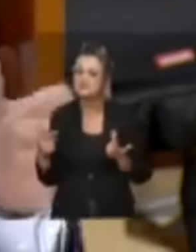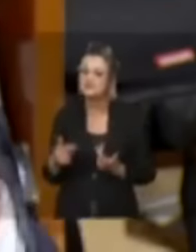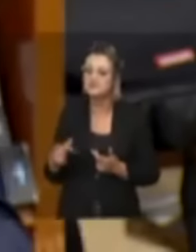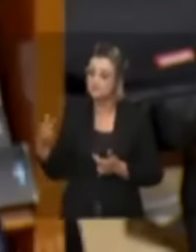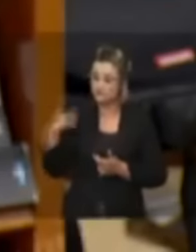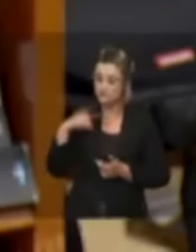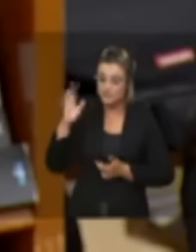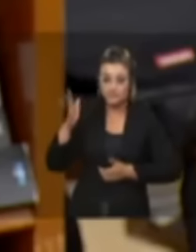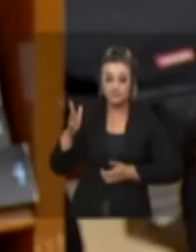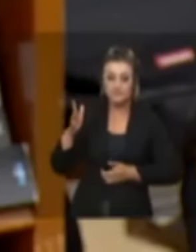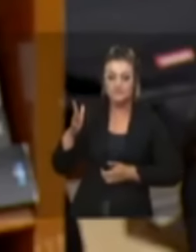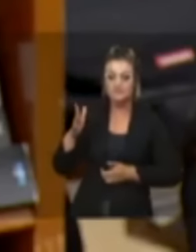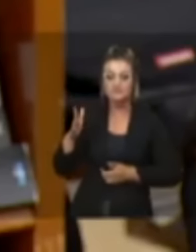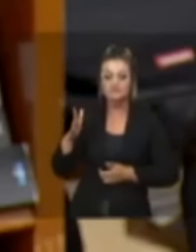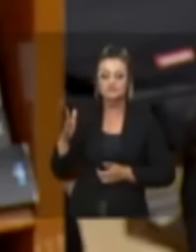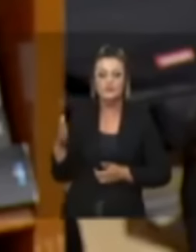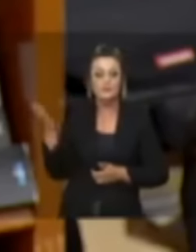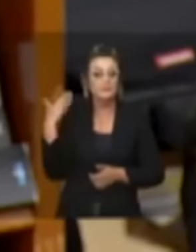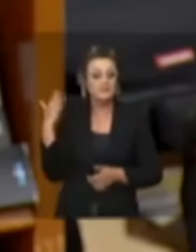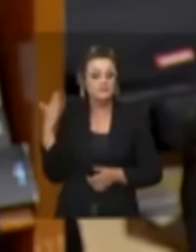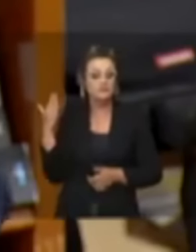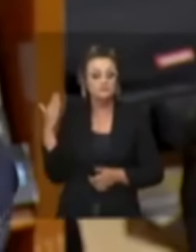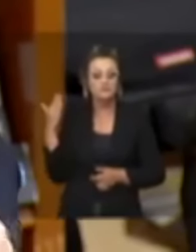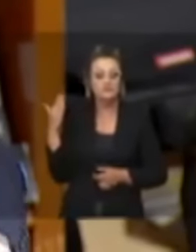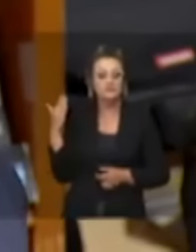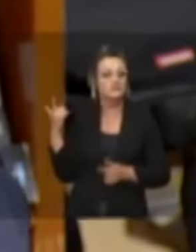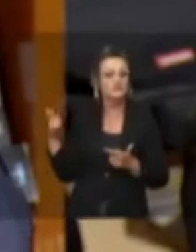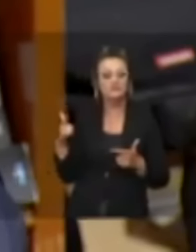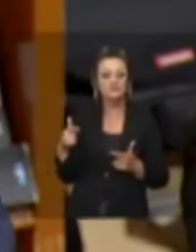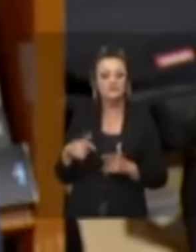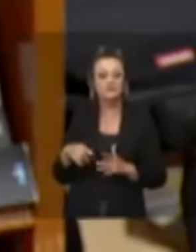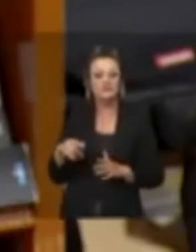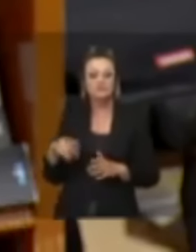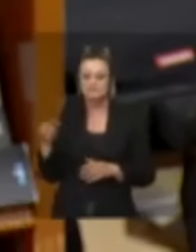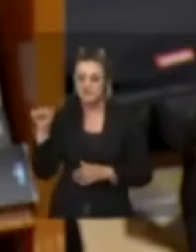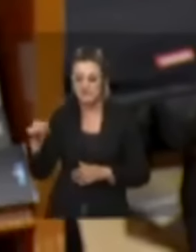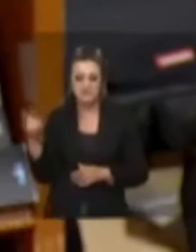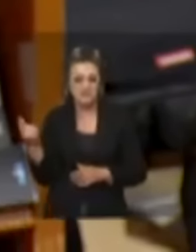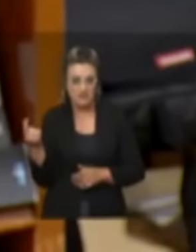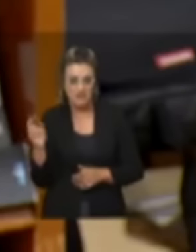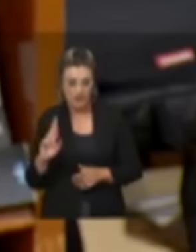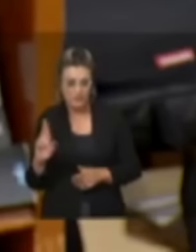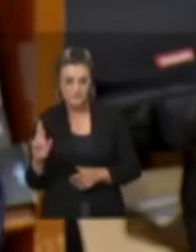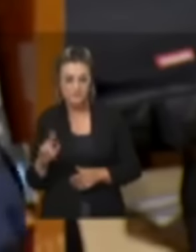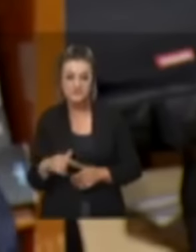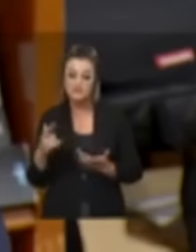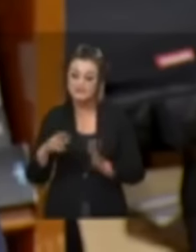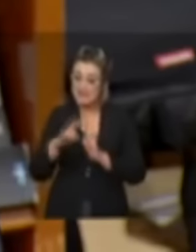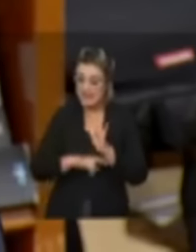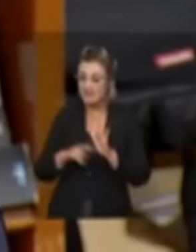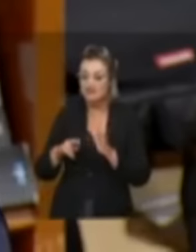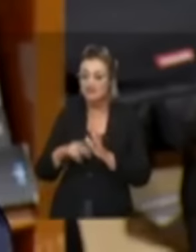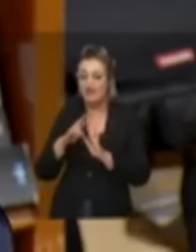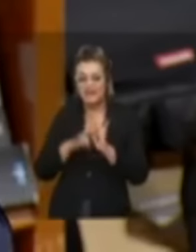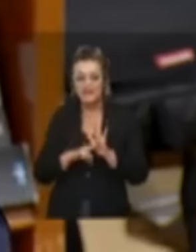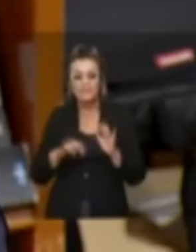havia antes que existiam antes do plano real portanto Essa foi a regra transitória que nós